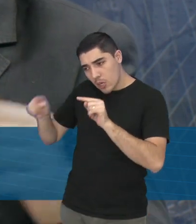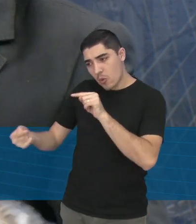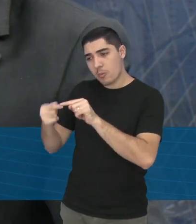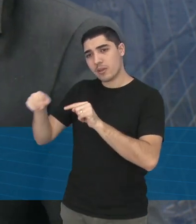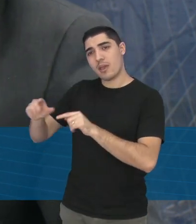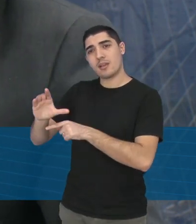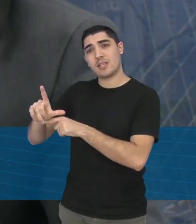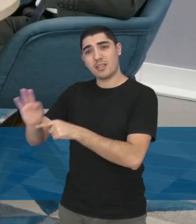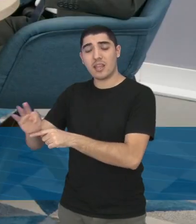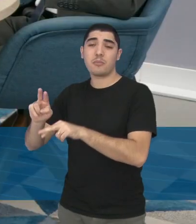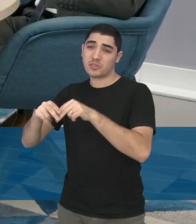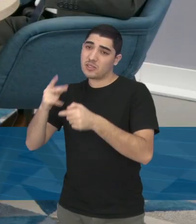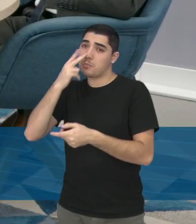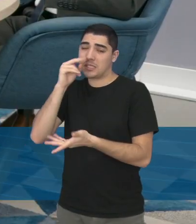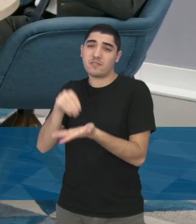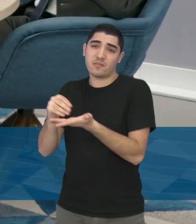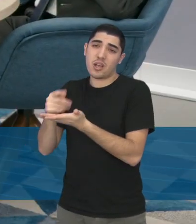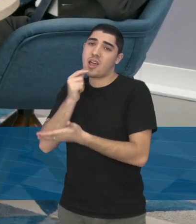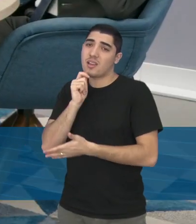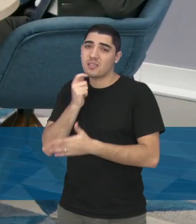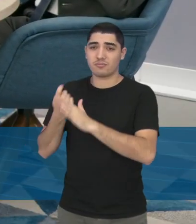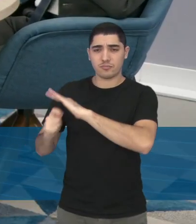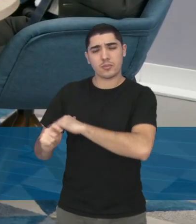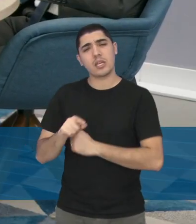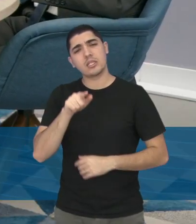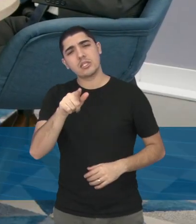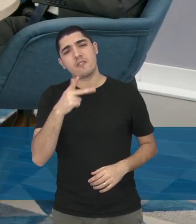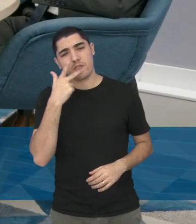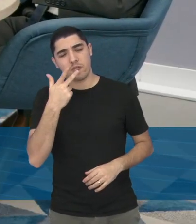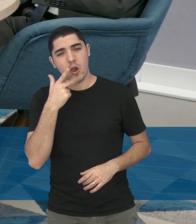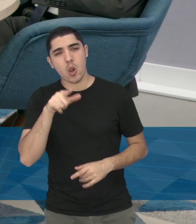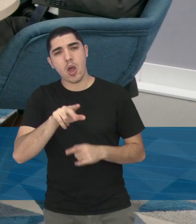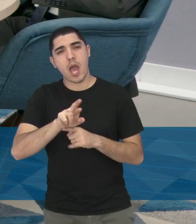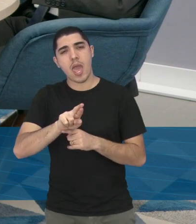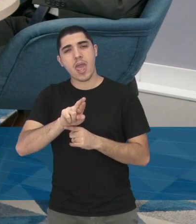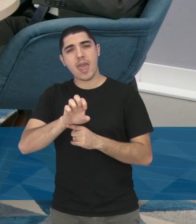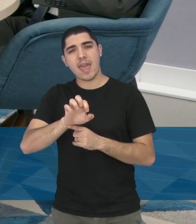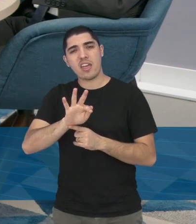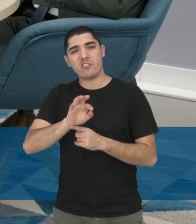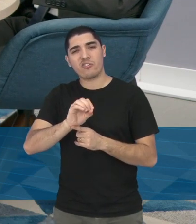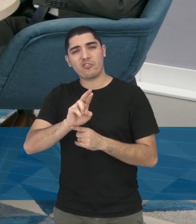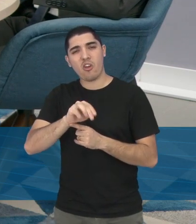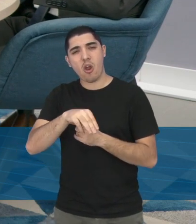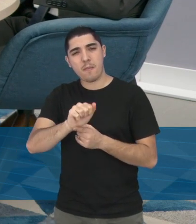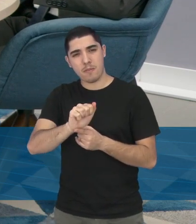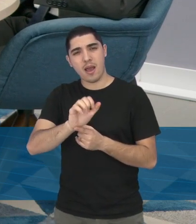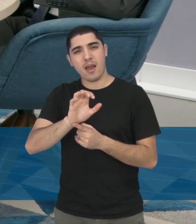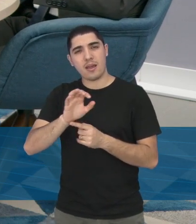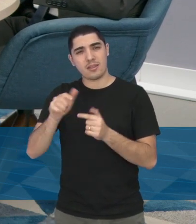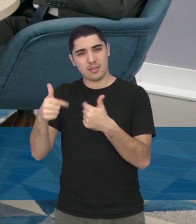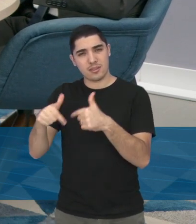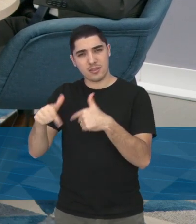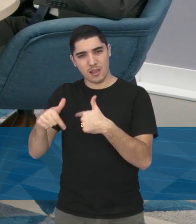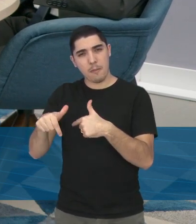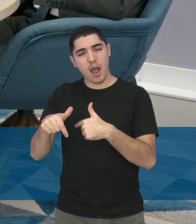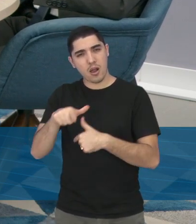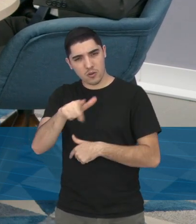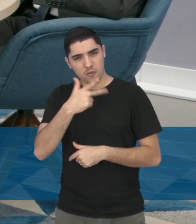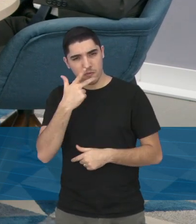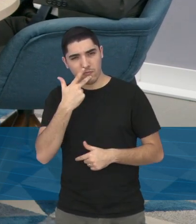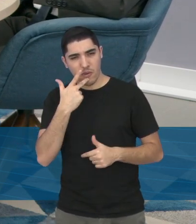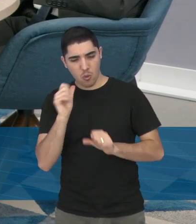evitar o investimento. Uhum. Já que você falou nessa reforma trabalhista, queria esmiuçar alguns principais pontos que a gente